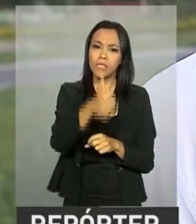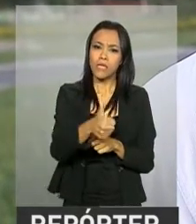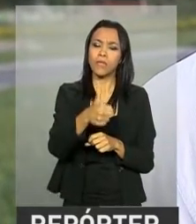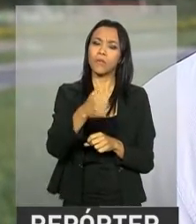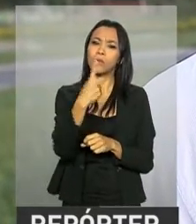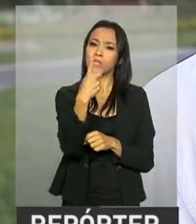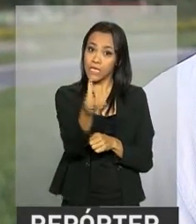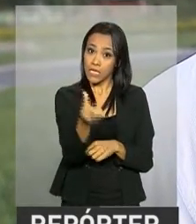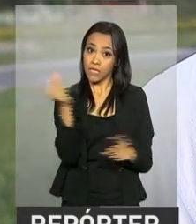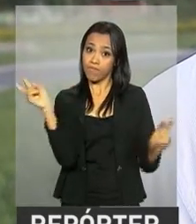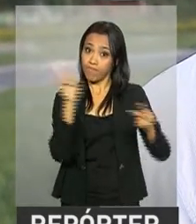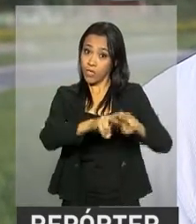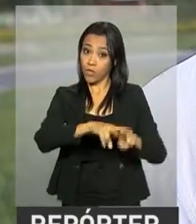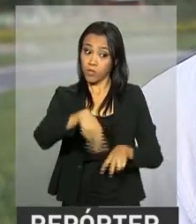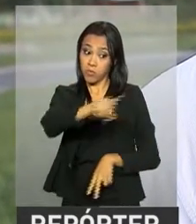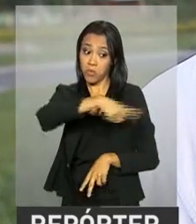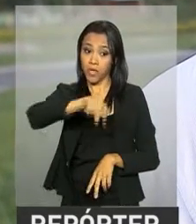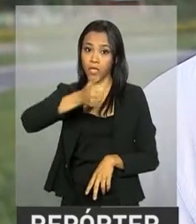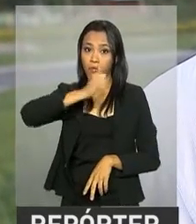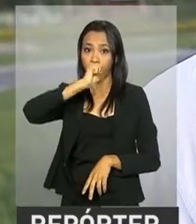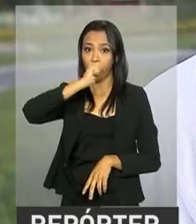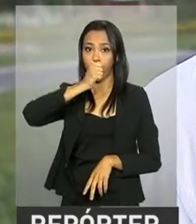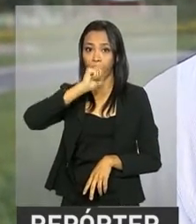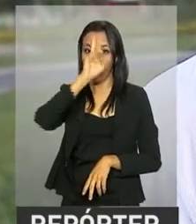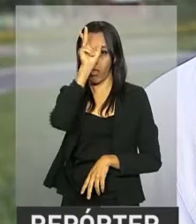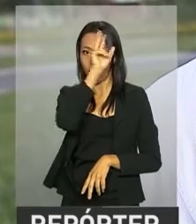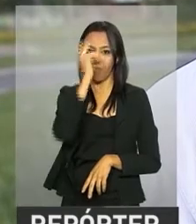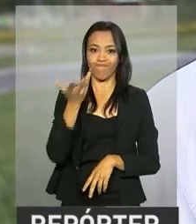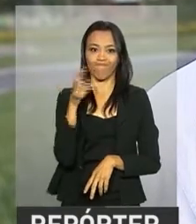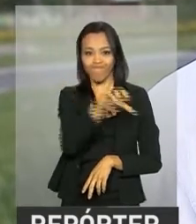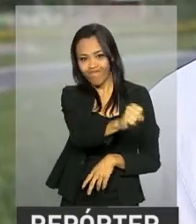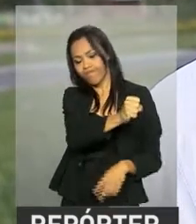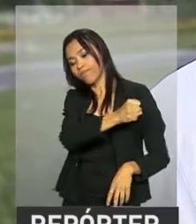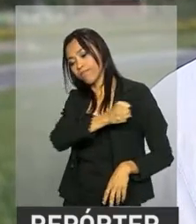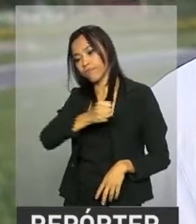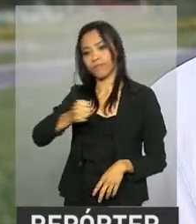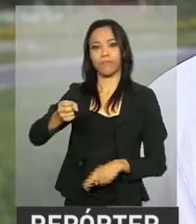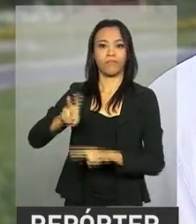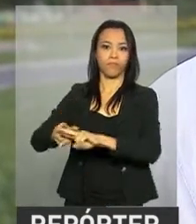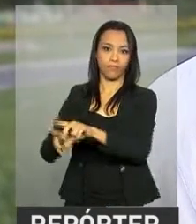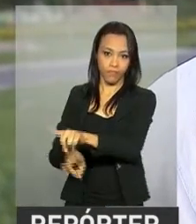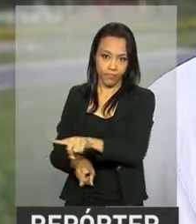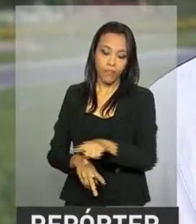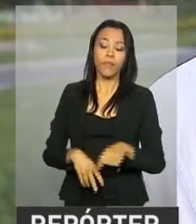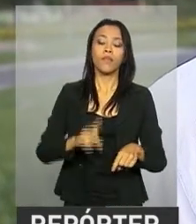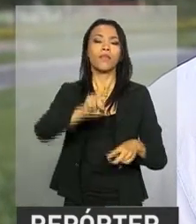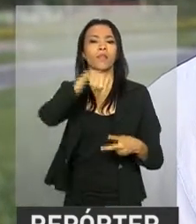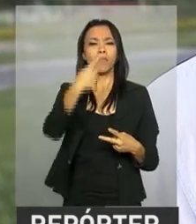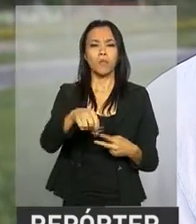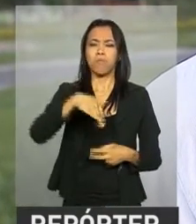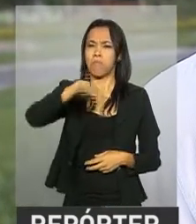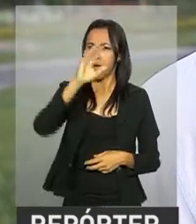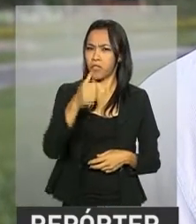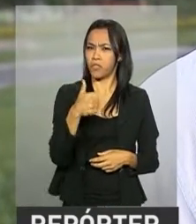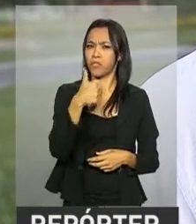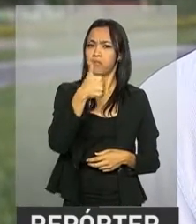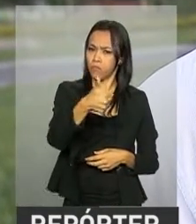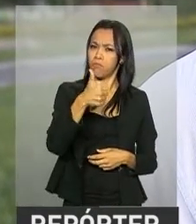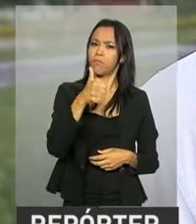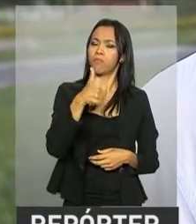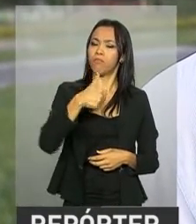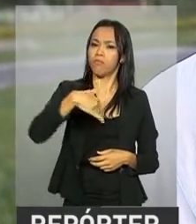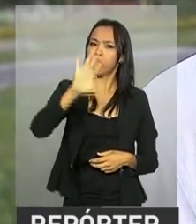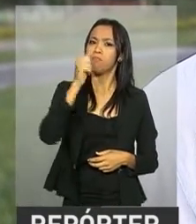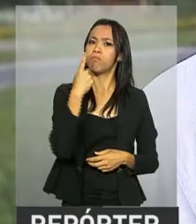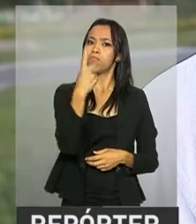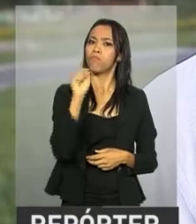porque os motoristas estavam dirigindo alcoolizados. A PRF registrou ainda mais de 1.500 acidentes que